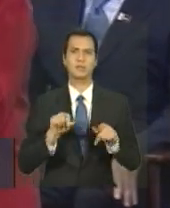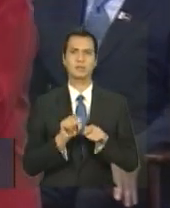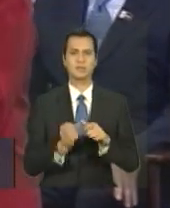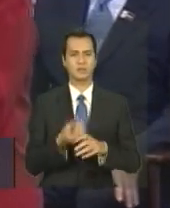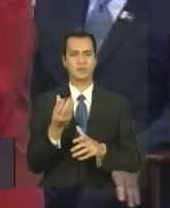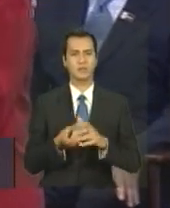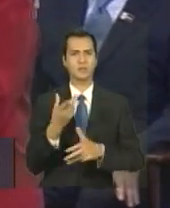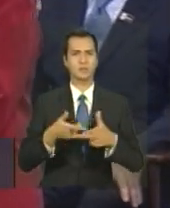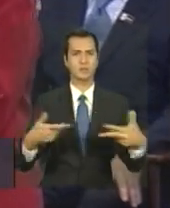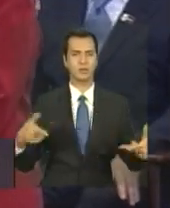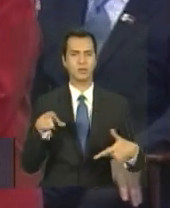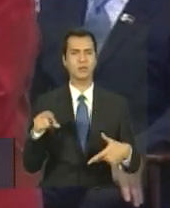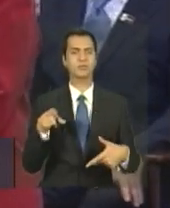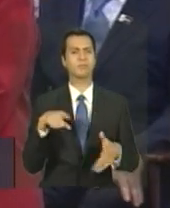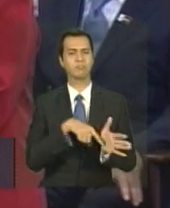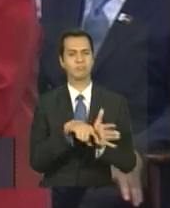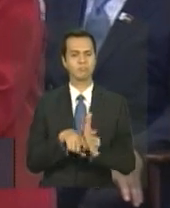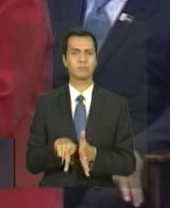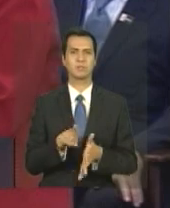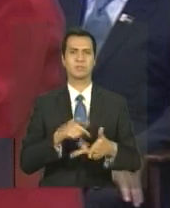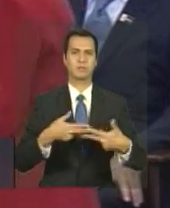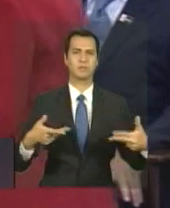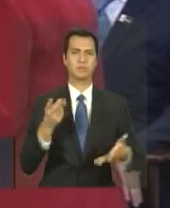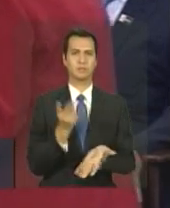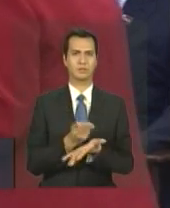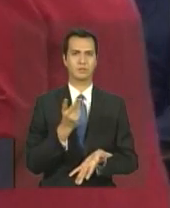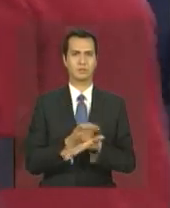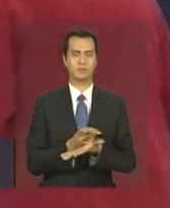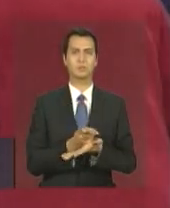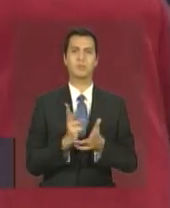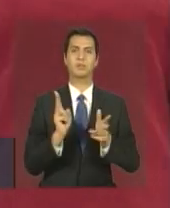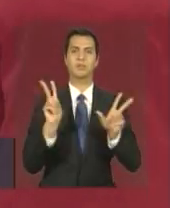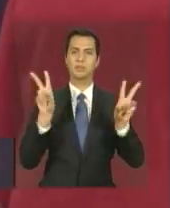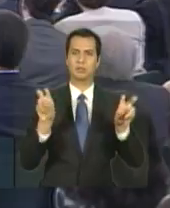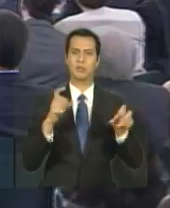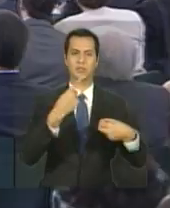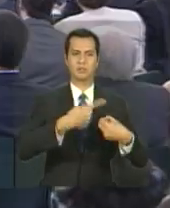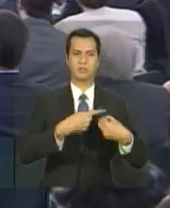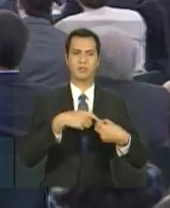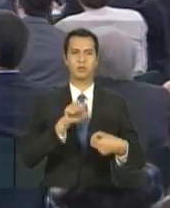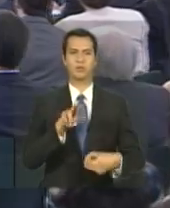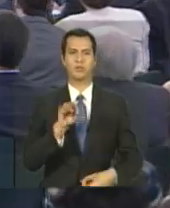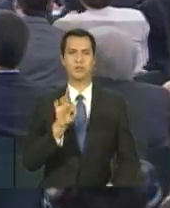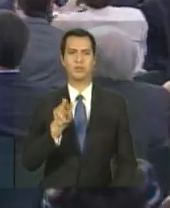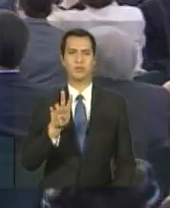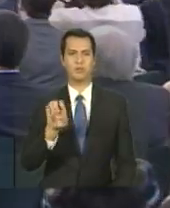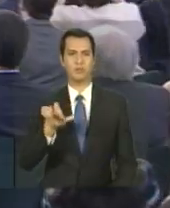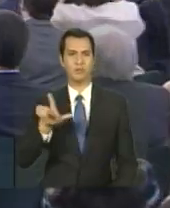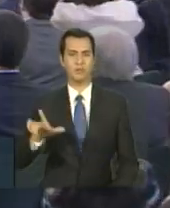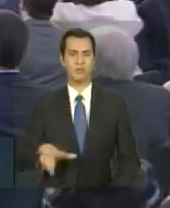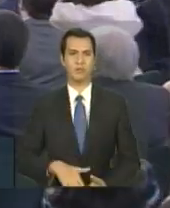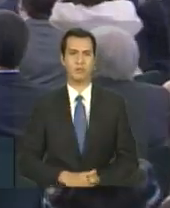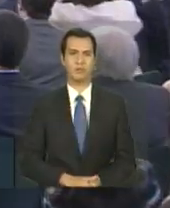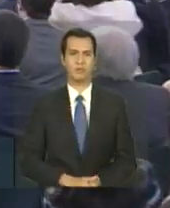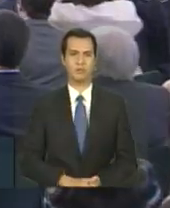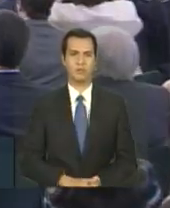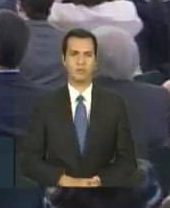científica na área do conhecimento relacionada com o tema Cidades Sustentáveis.